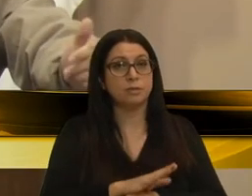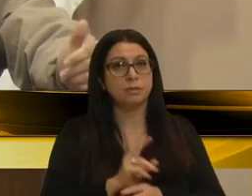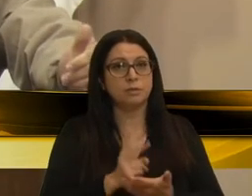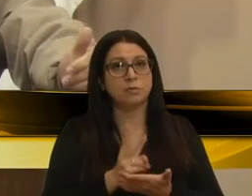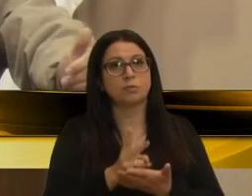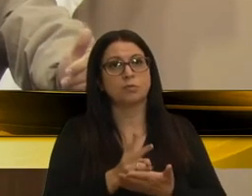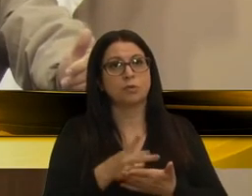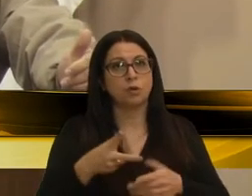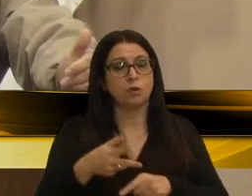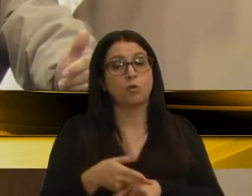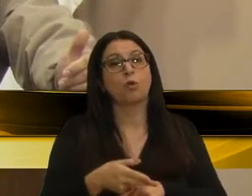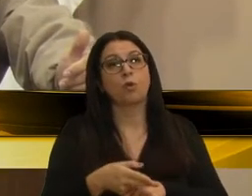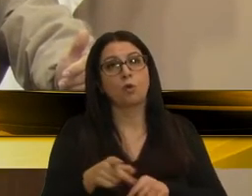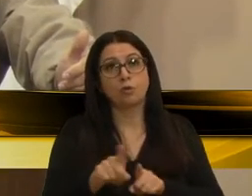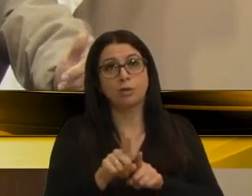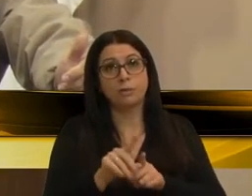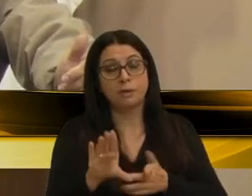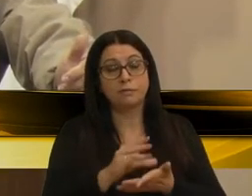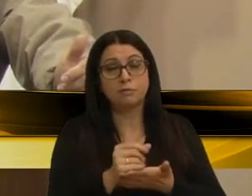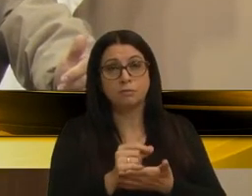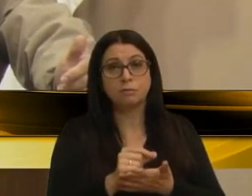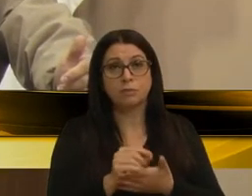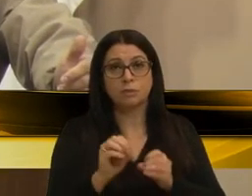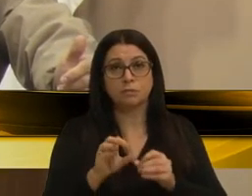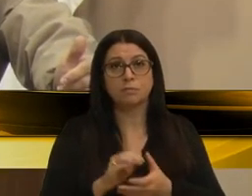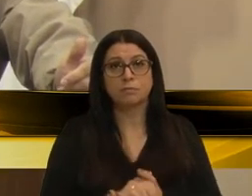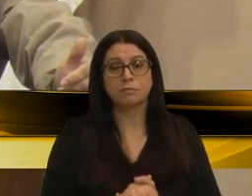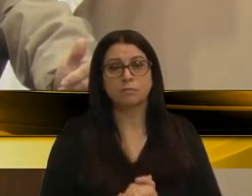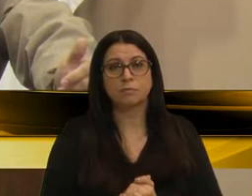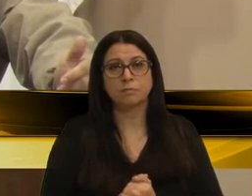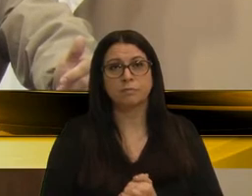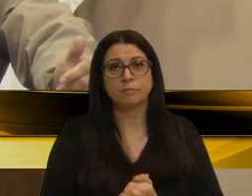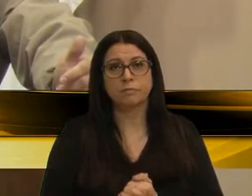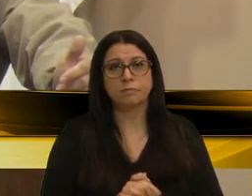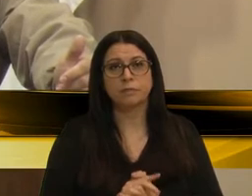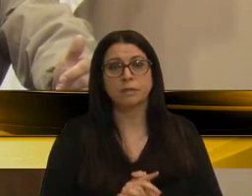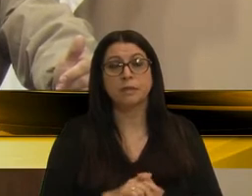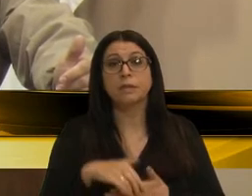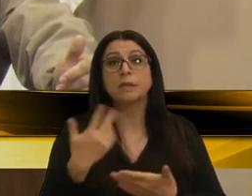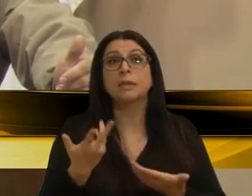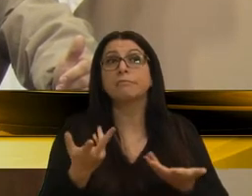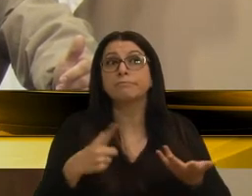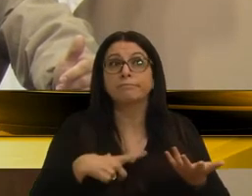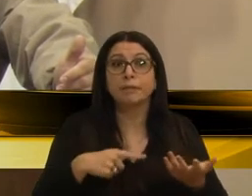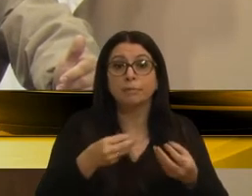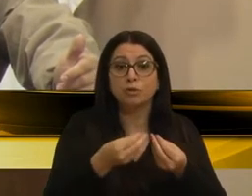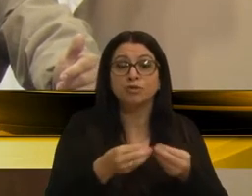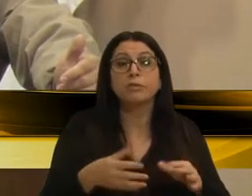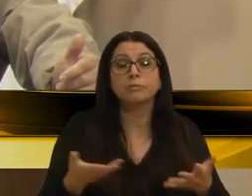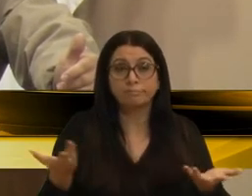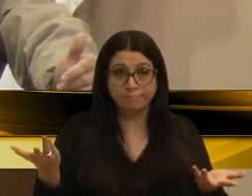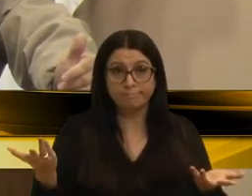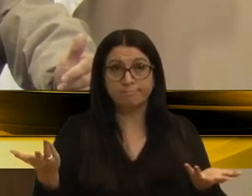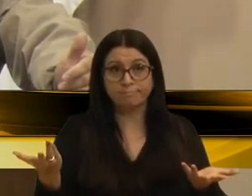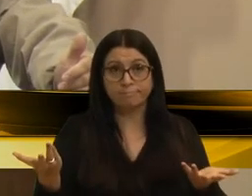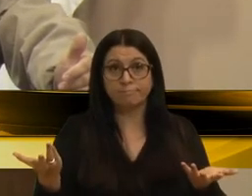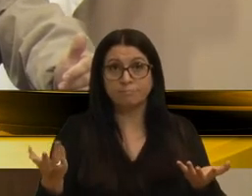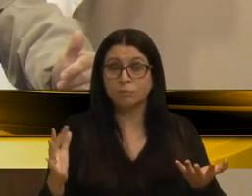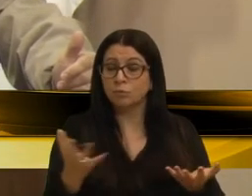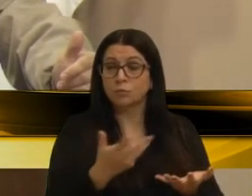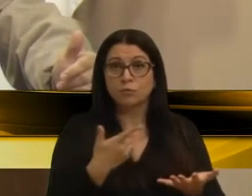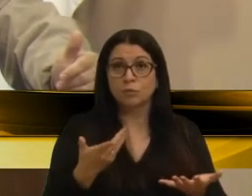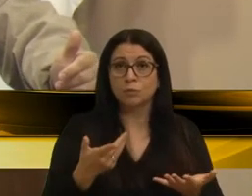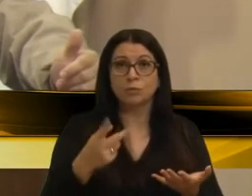continua esse corte de investimento na nossa educação. Quem é penalizado no estudo,